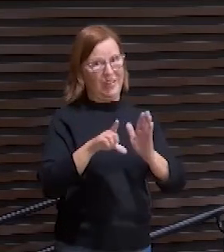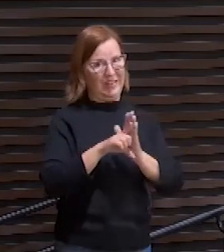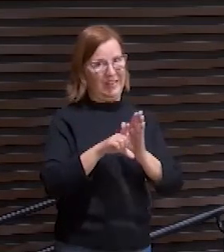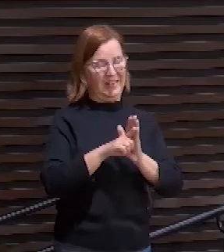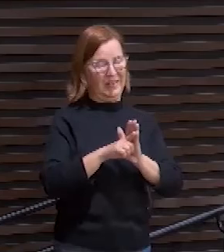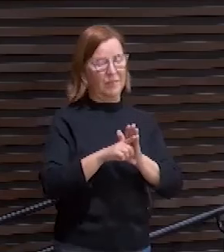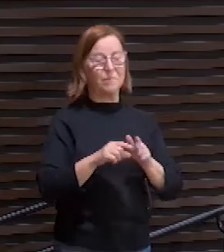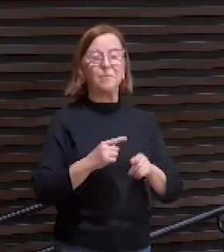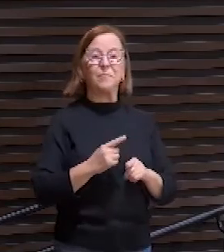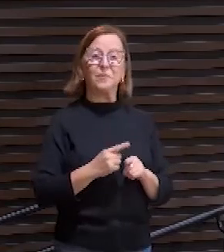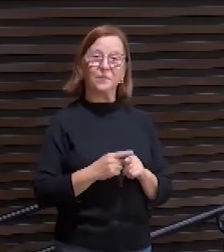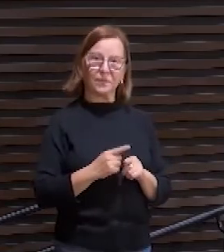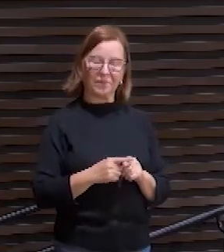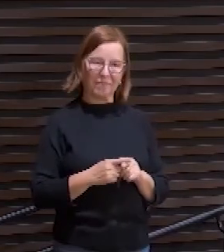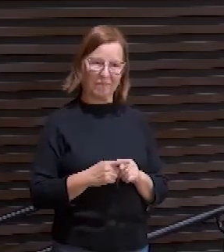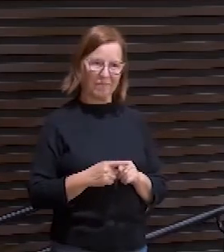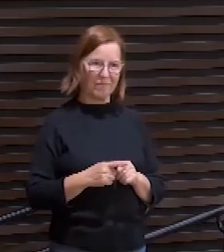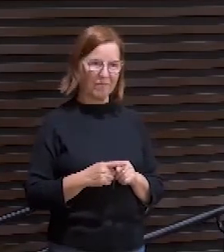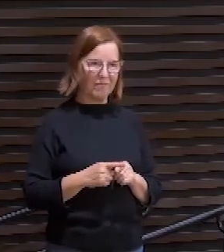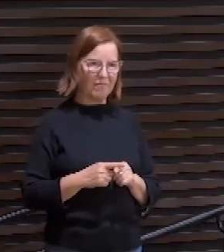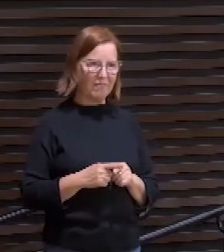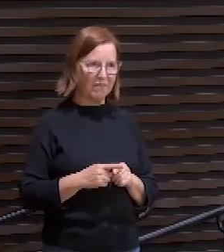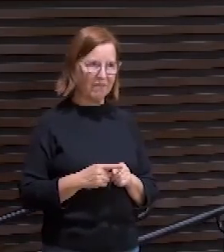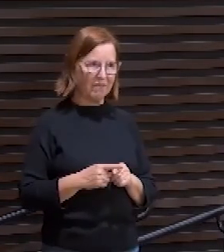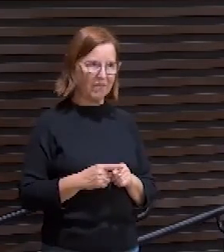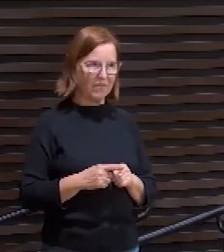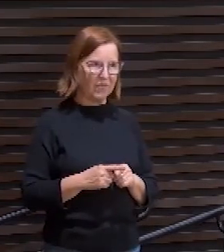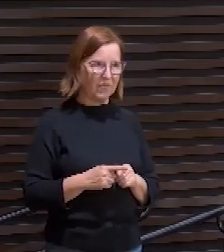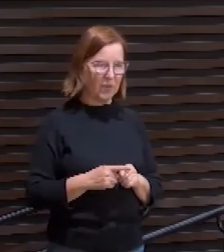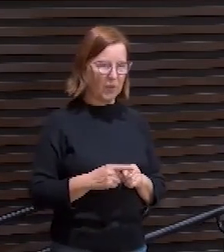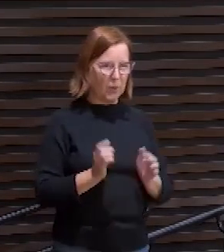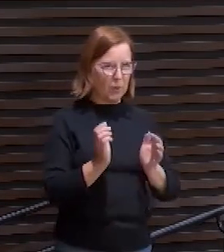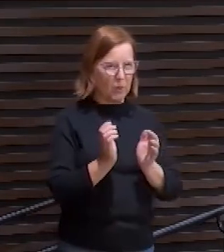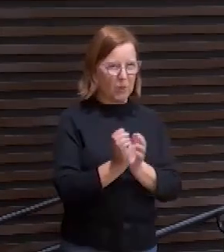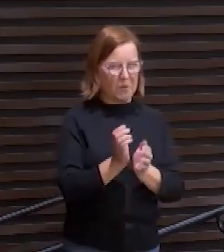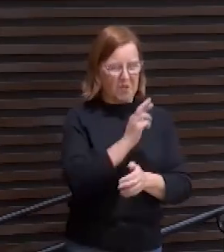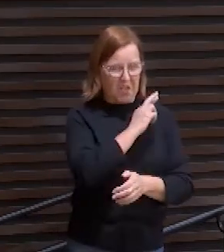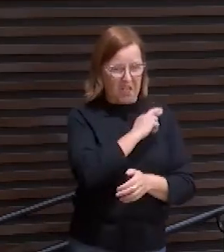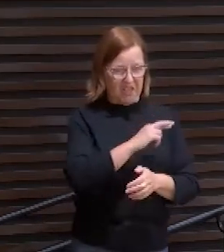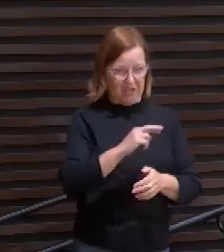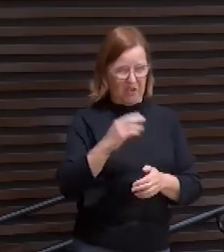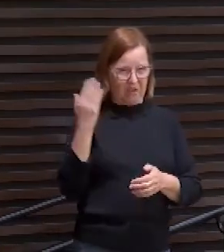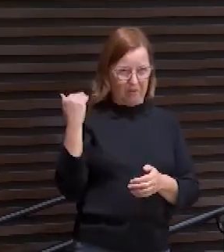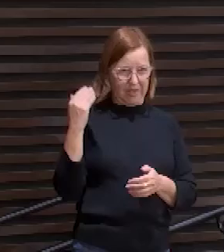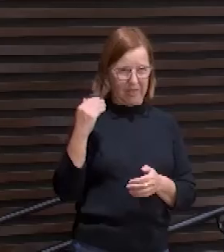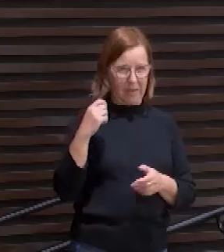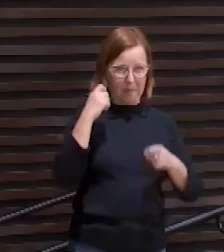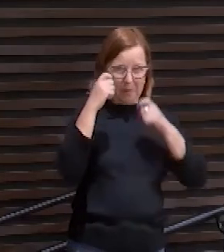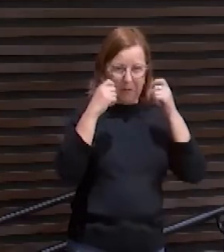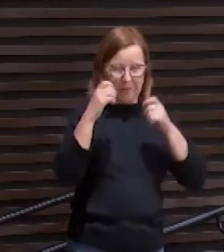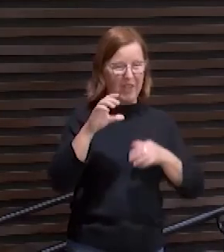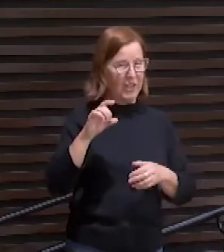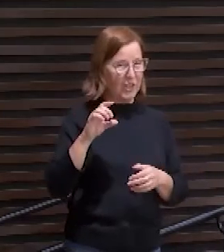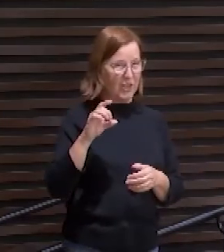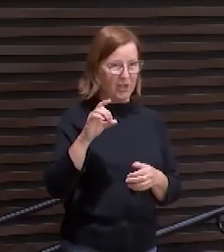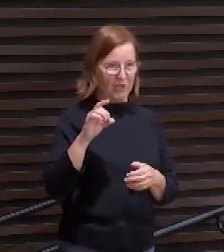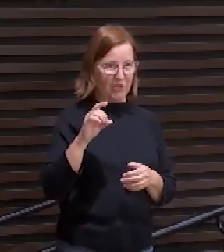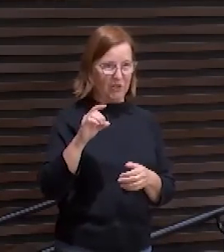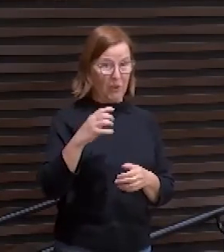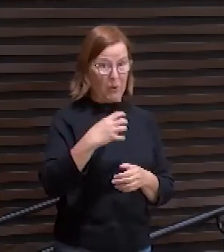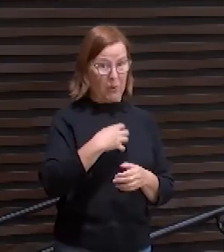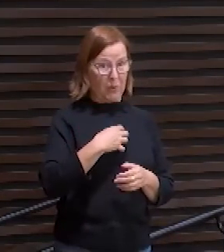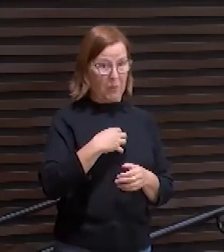Por quê? Porque o que os religiosos da época estavam preocupados eram apenas com a questão do